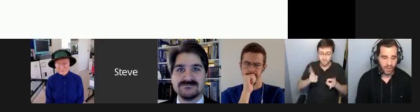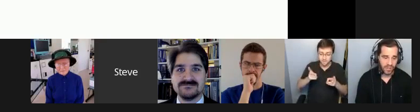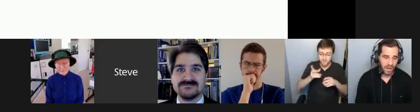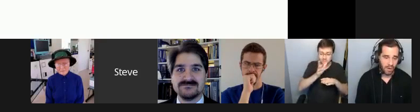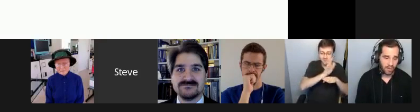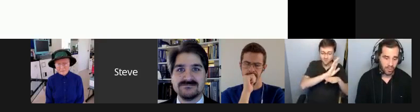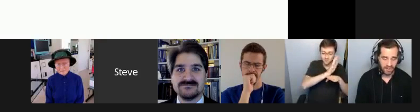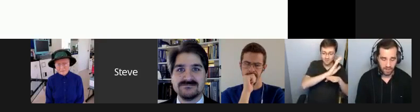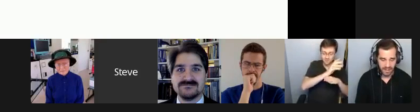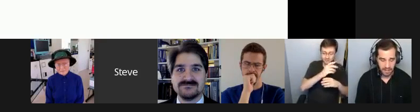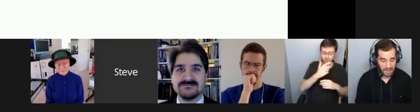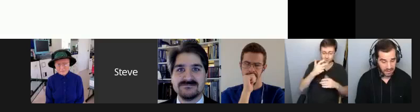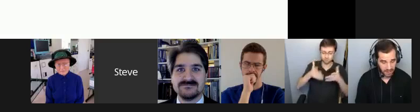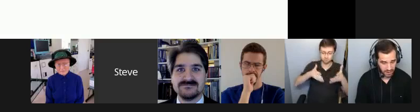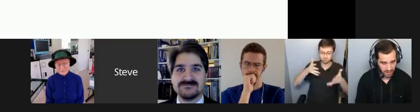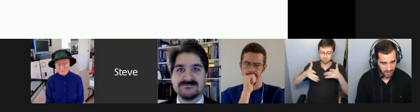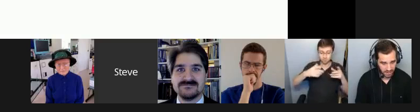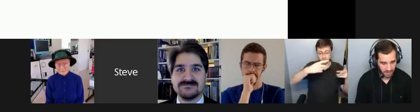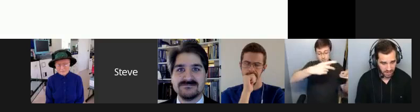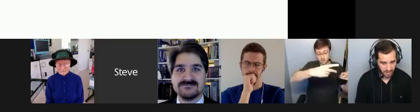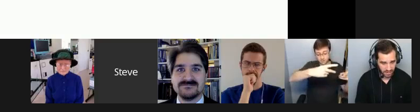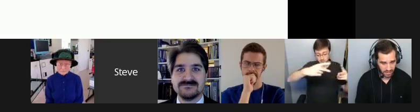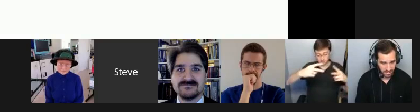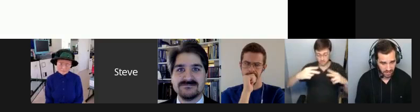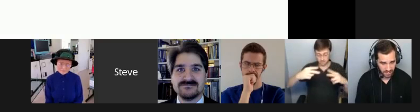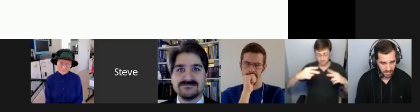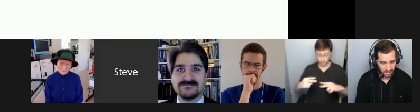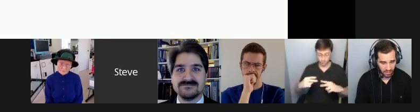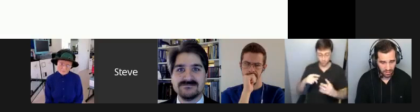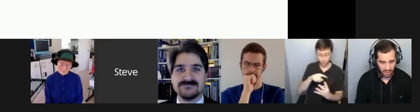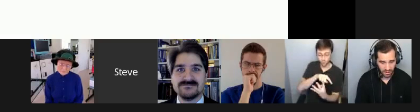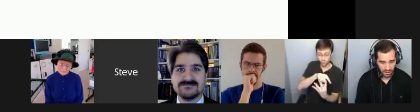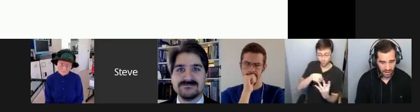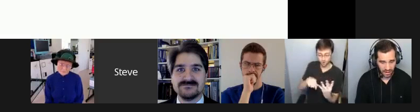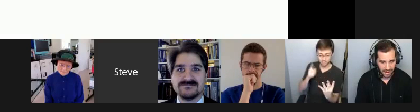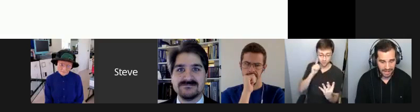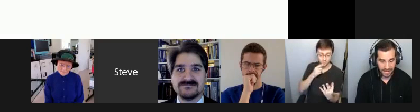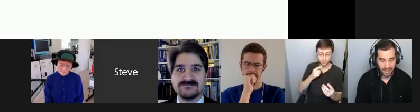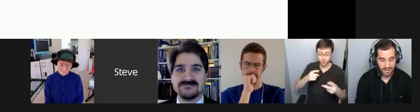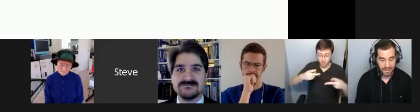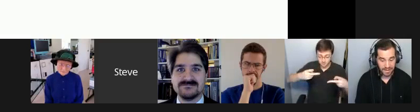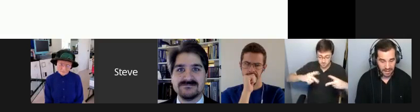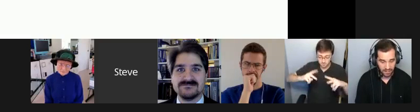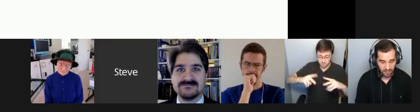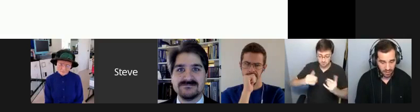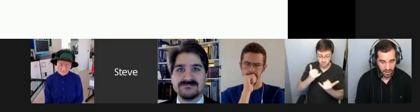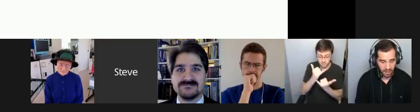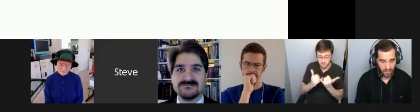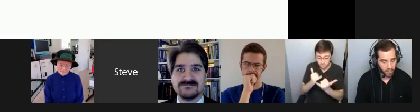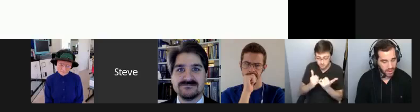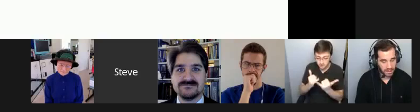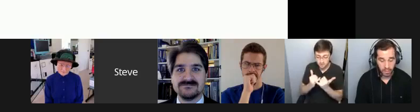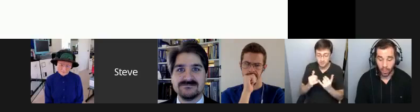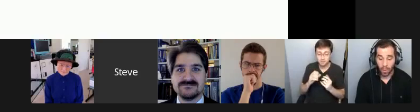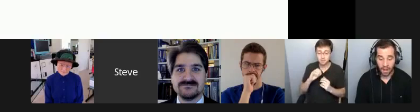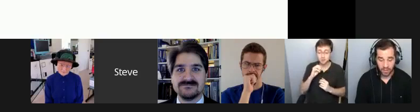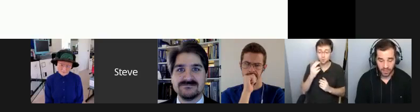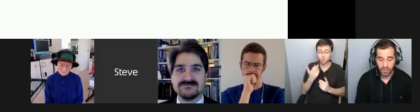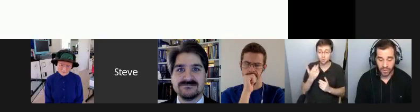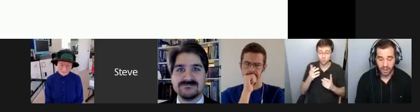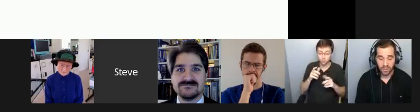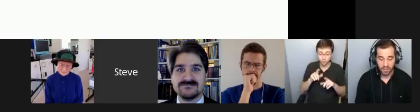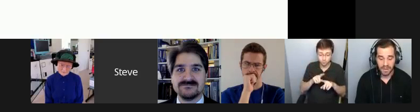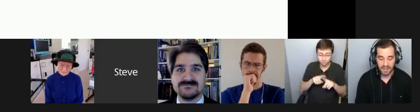vídeo original de uma forma semelhante? Então, essa transcrição, por exemplo, com